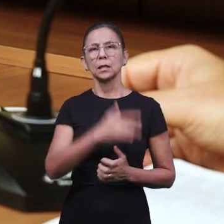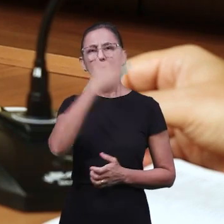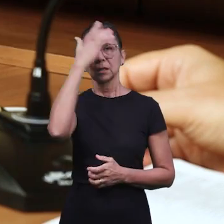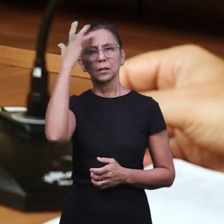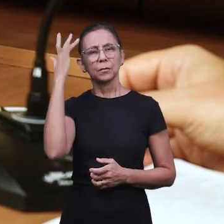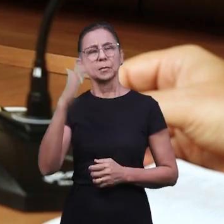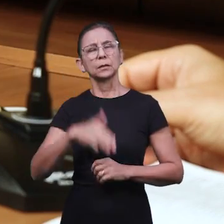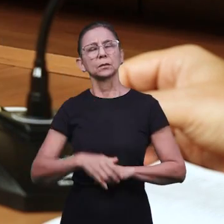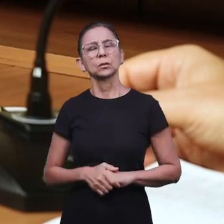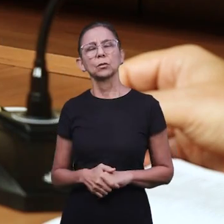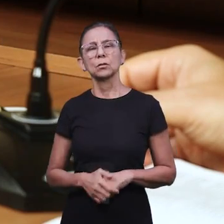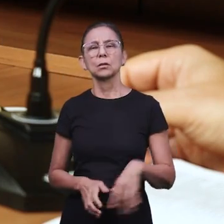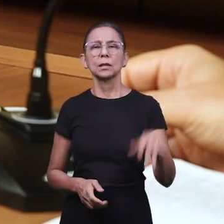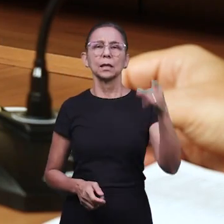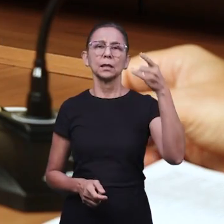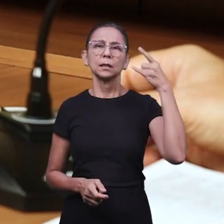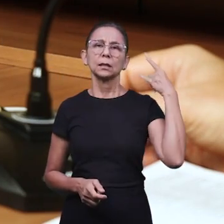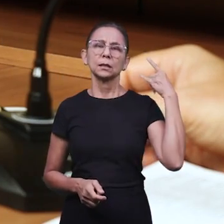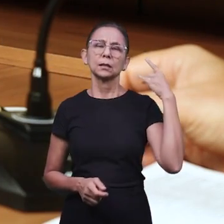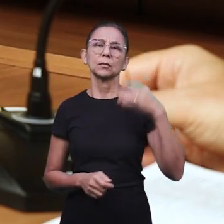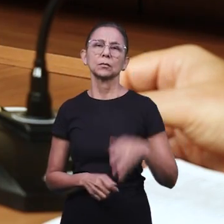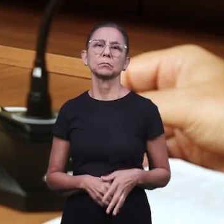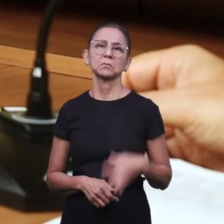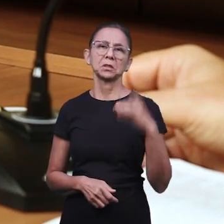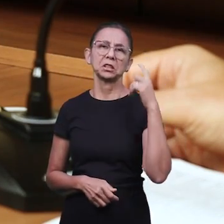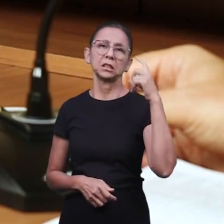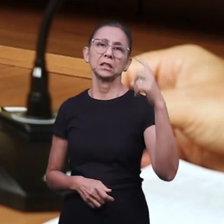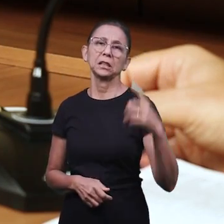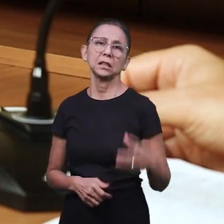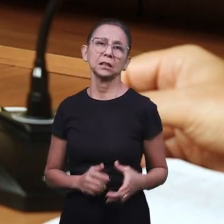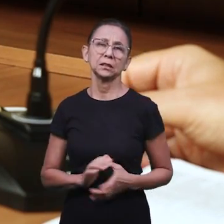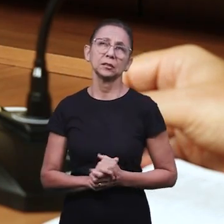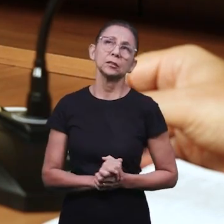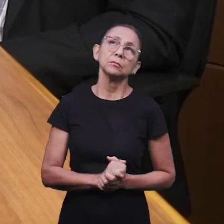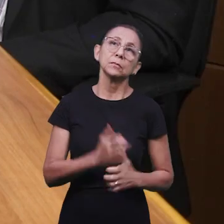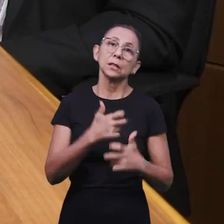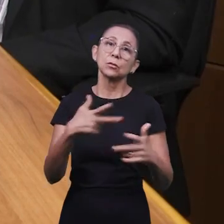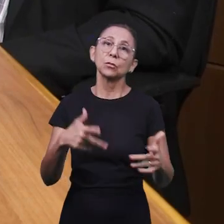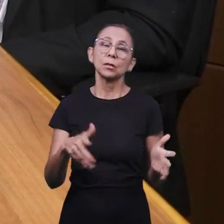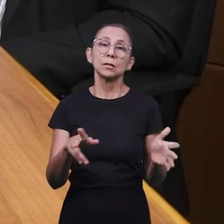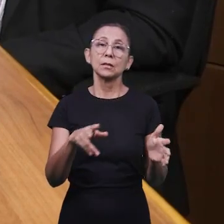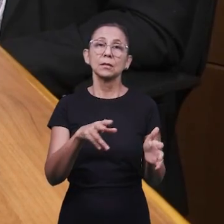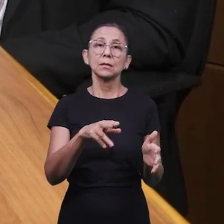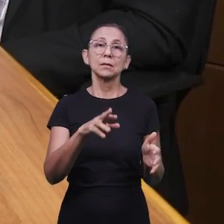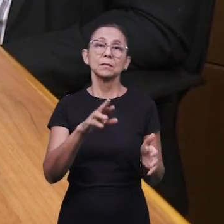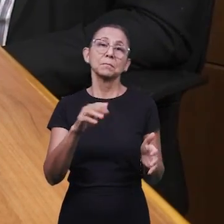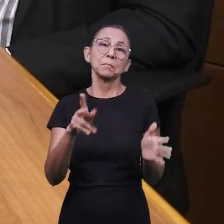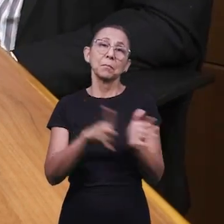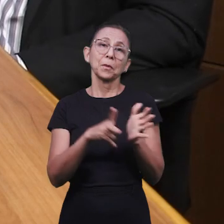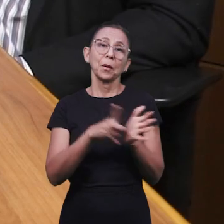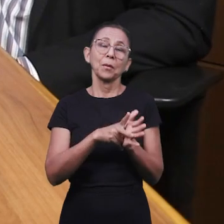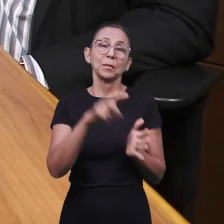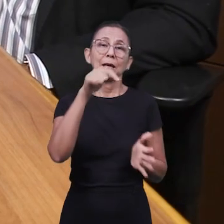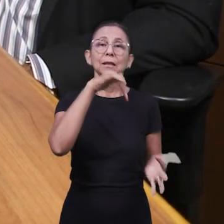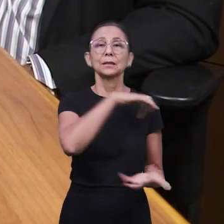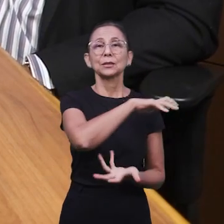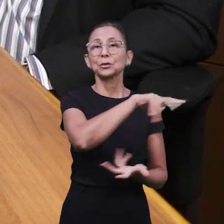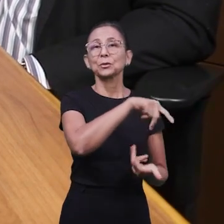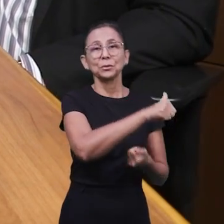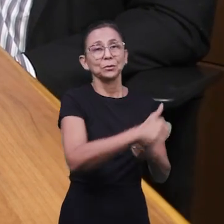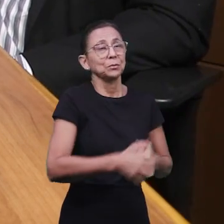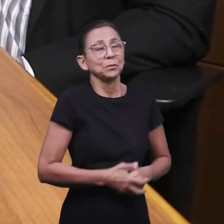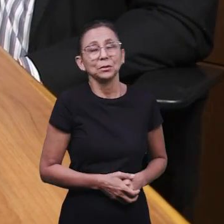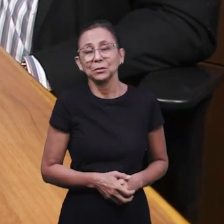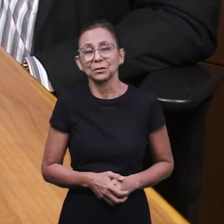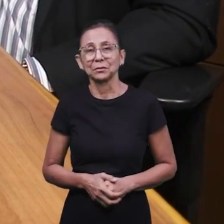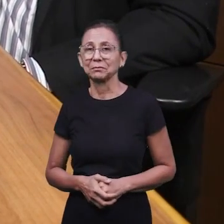próspero, outro quer passar num concurso público, outro quer casar, outro... Tá tudo certo. Todo mundo quer coisa boa, não né? Tem problema, tá tudo certo.